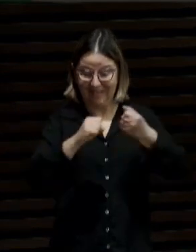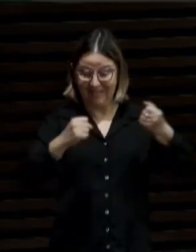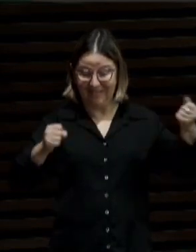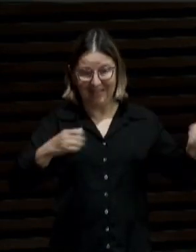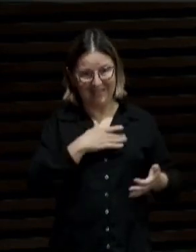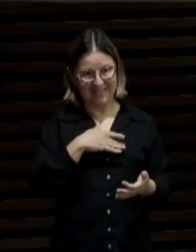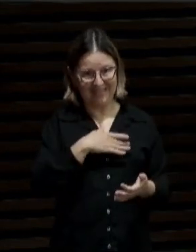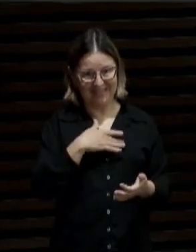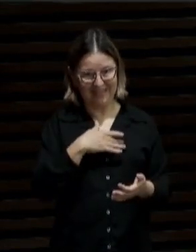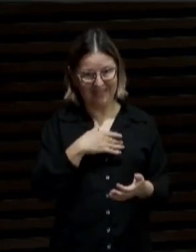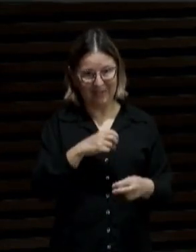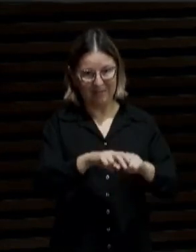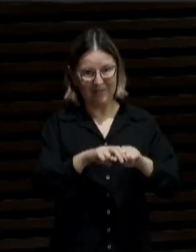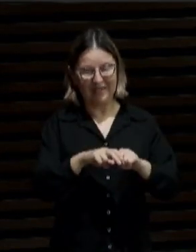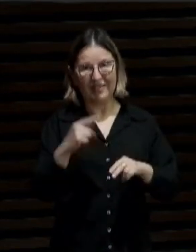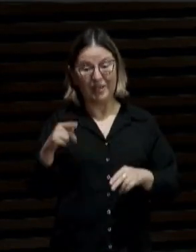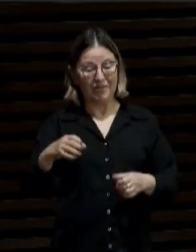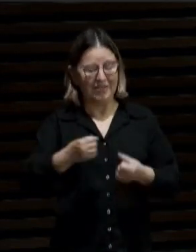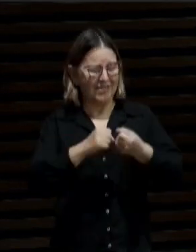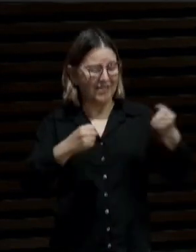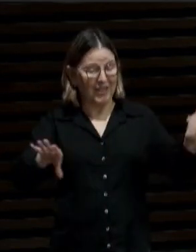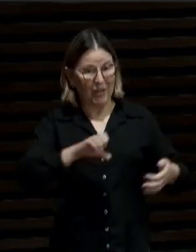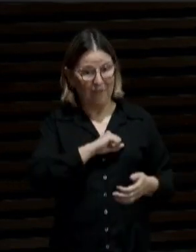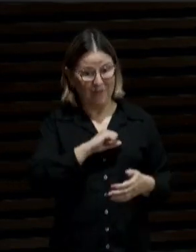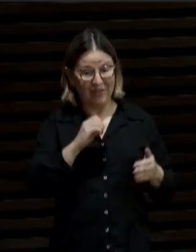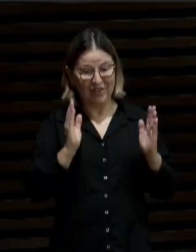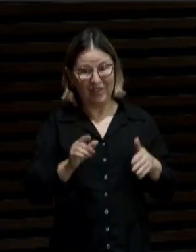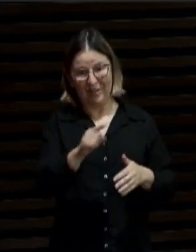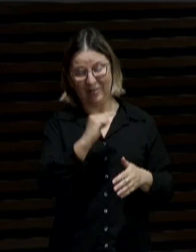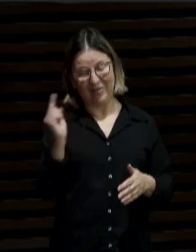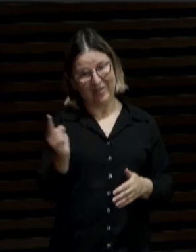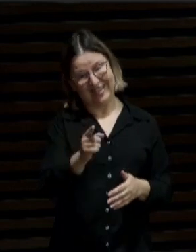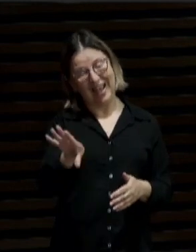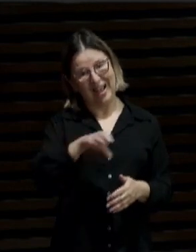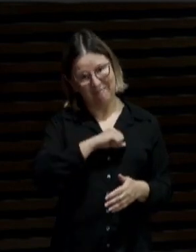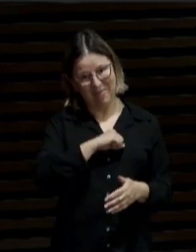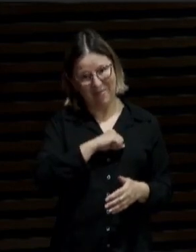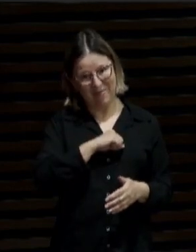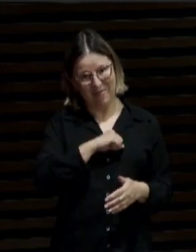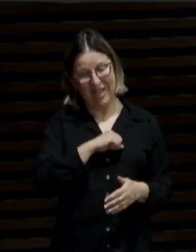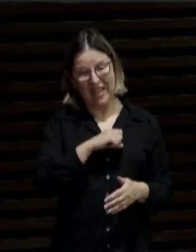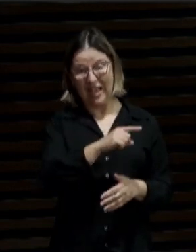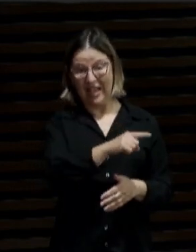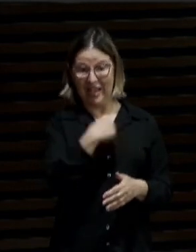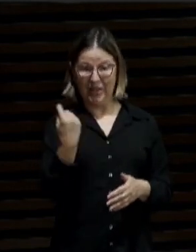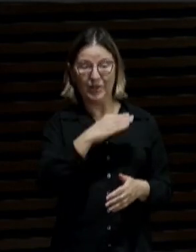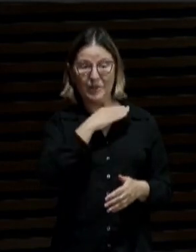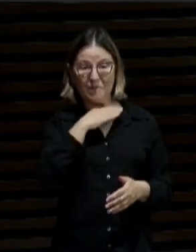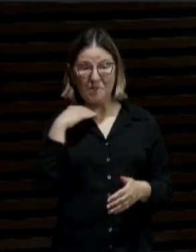causa do grande amor com que nos amou, e estando nós mortos em nossos delitos, nos deu